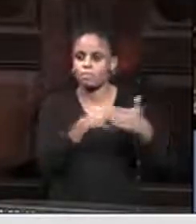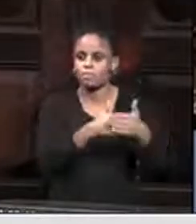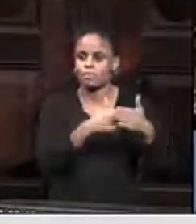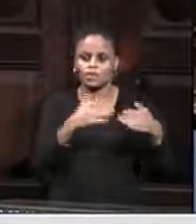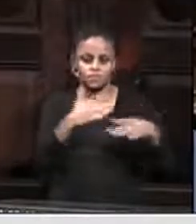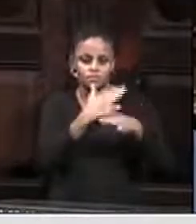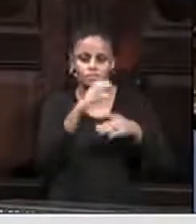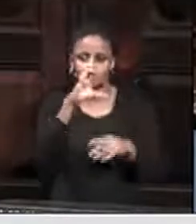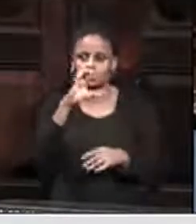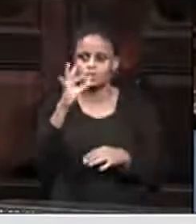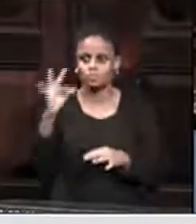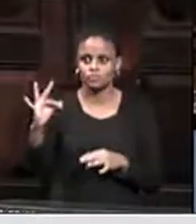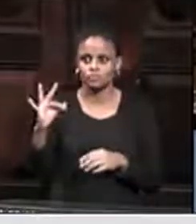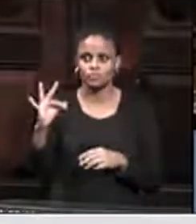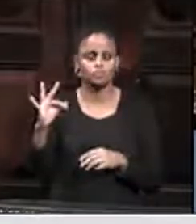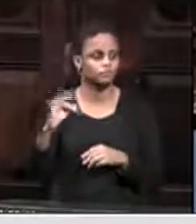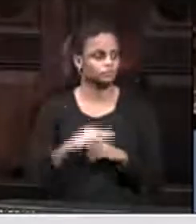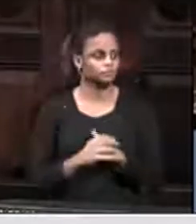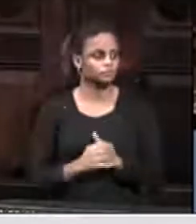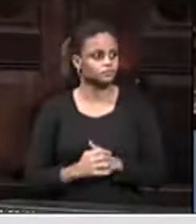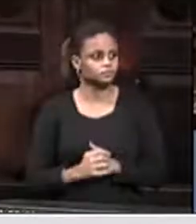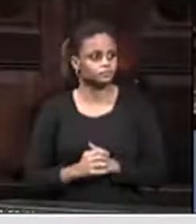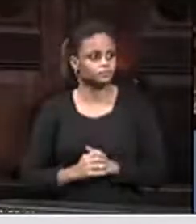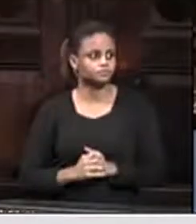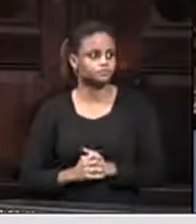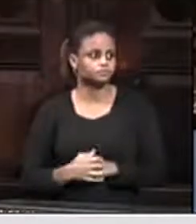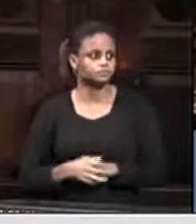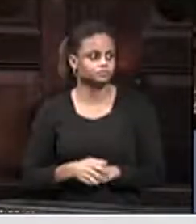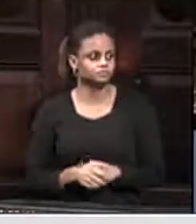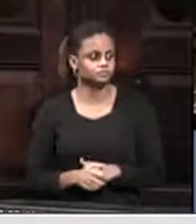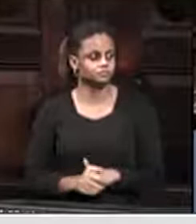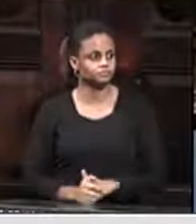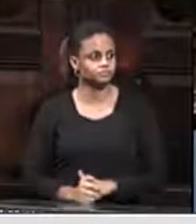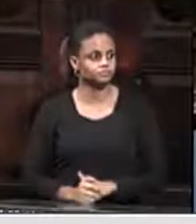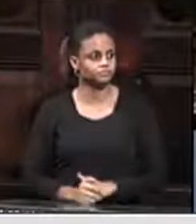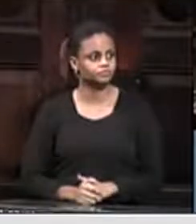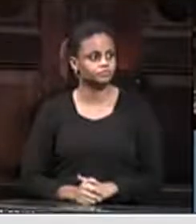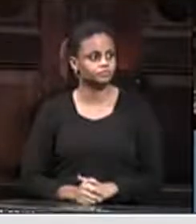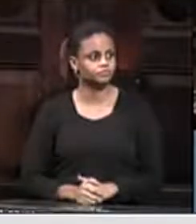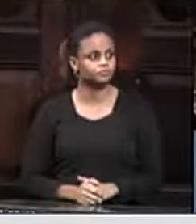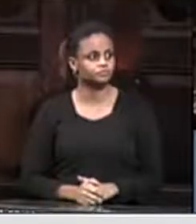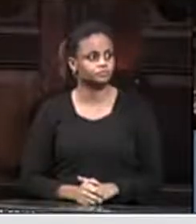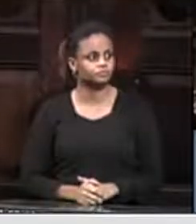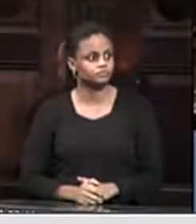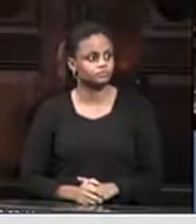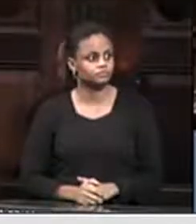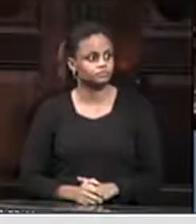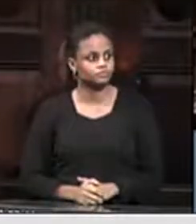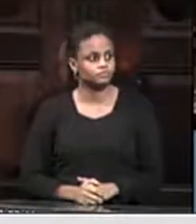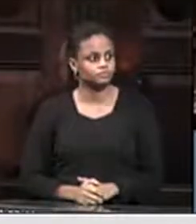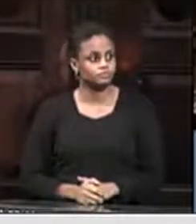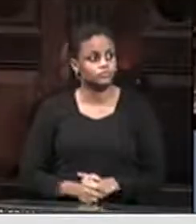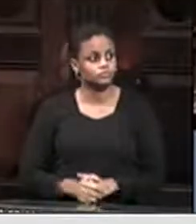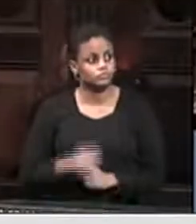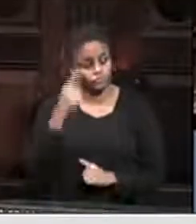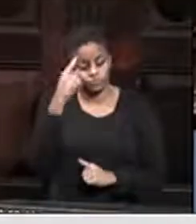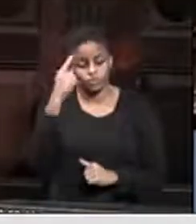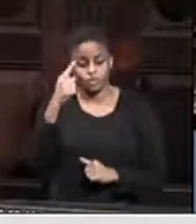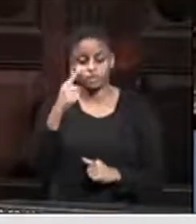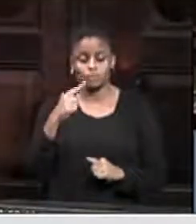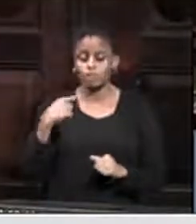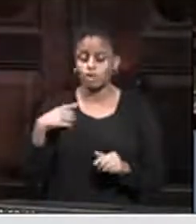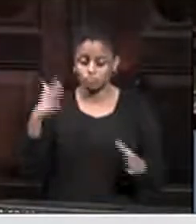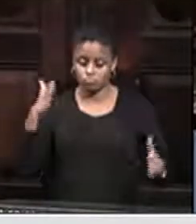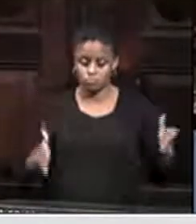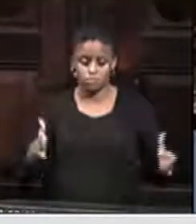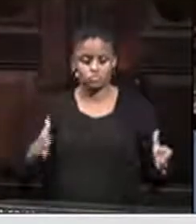Frio, município tão bem representado por Vossa Excelência aqui nesta casa. Lembro que este foi um ciclo